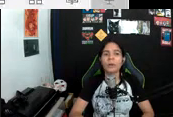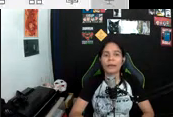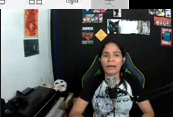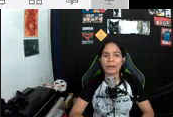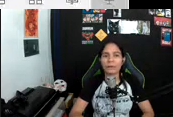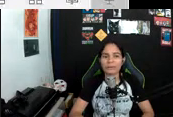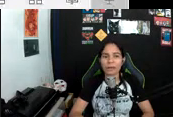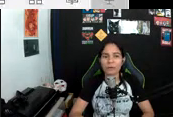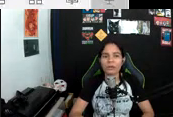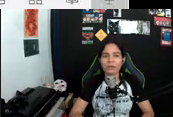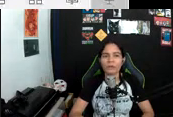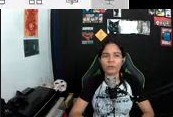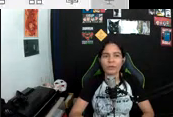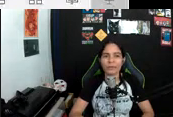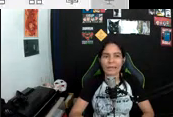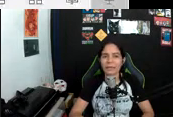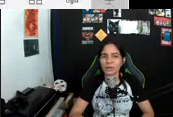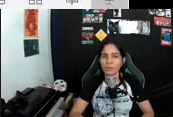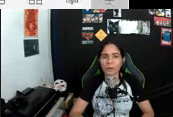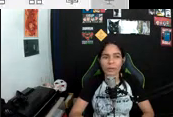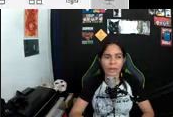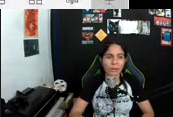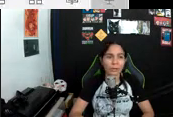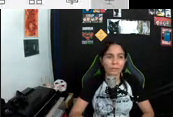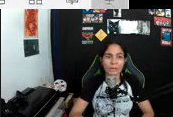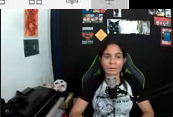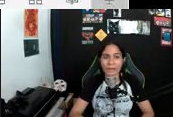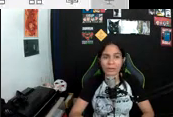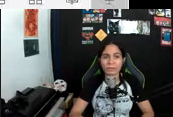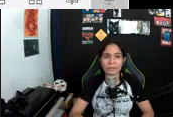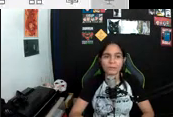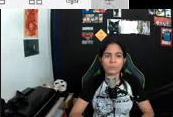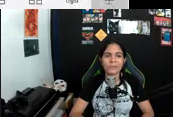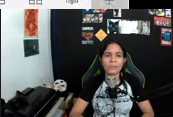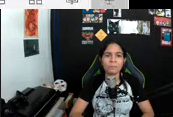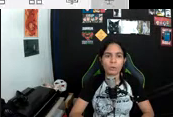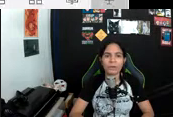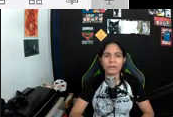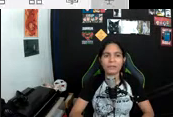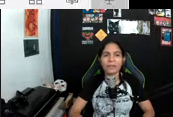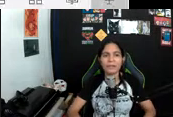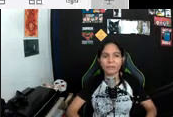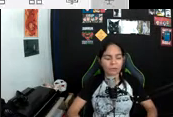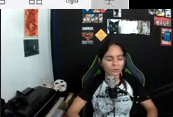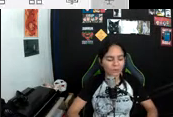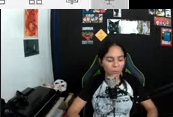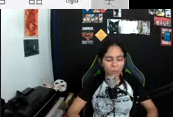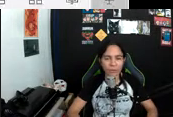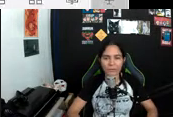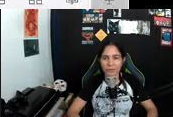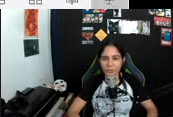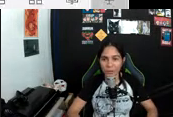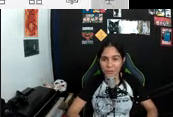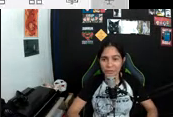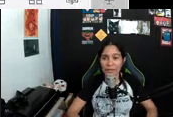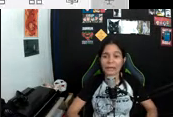doença, do agravo à saúde, de forma genérica, de quaisquer outras formas impróprias, desrespeitosas